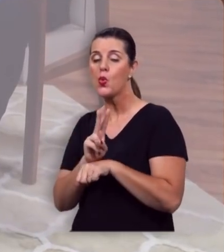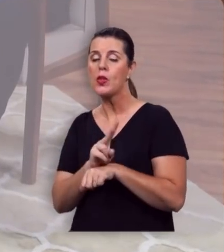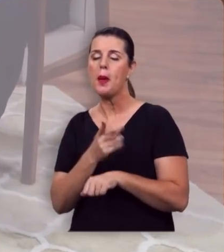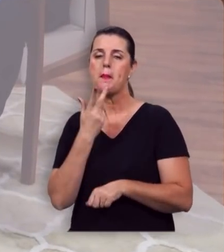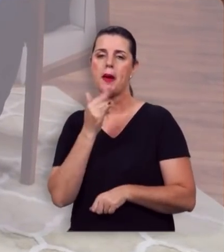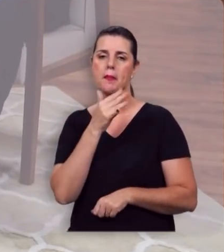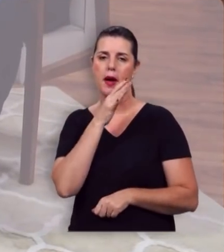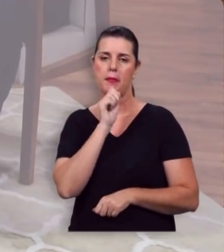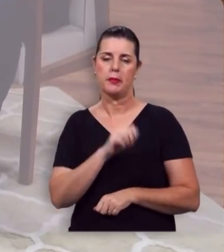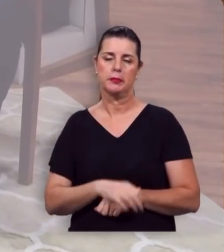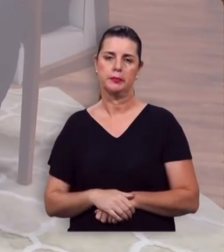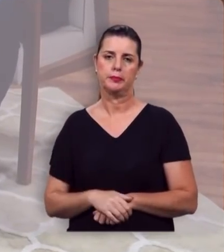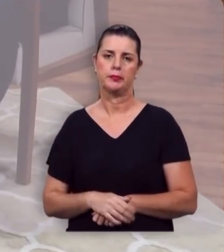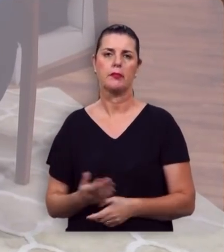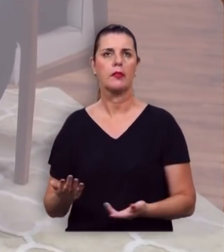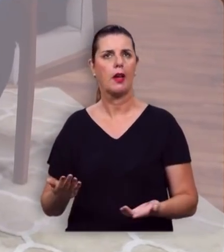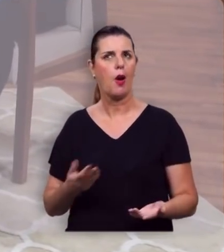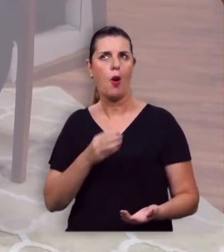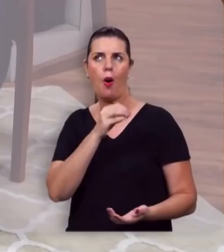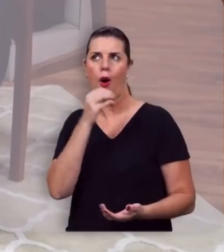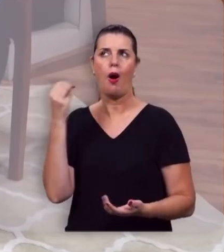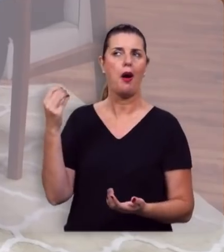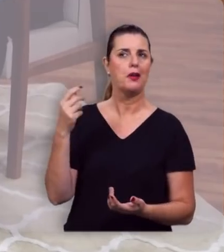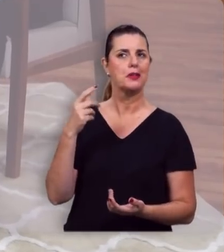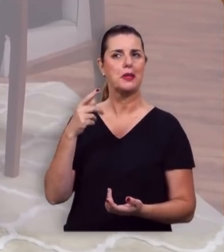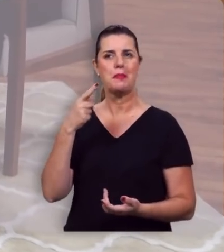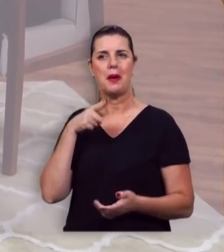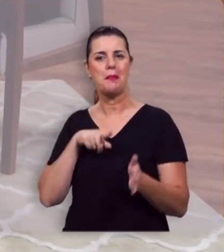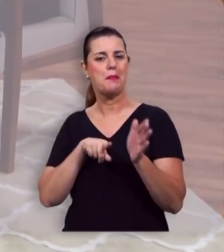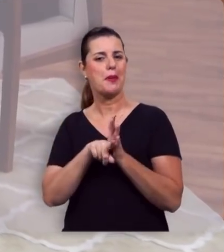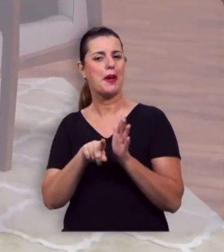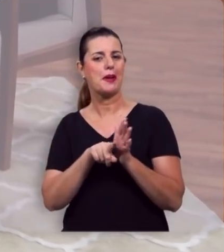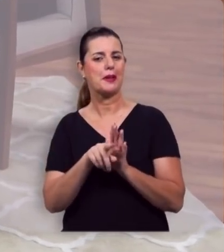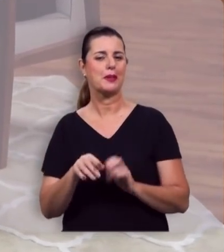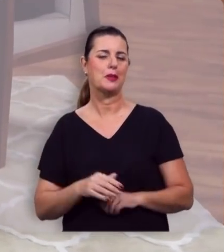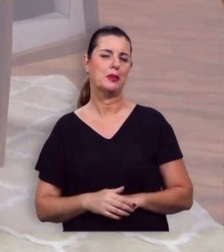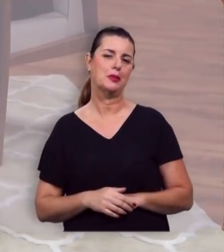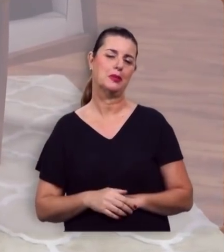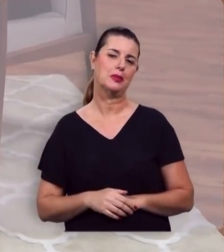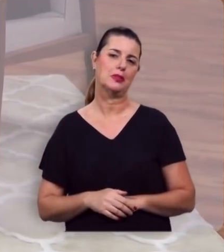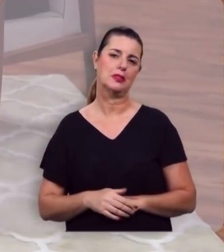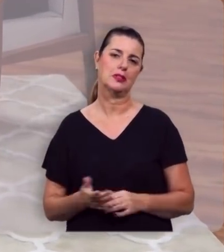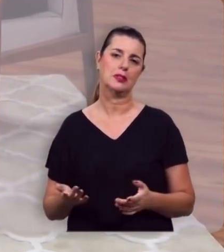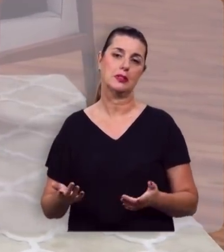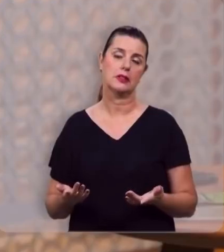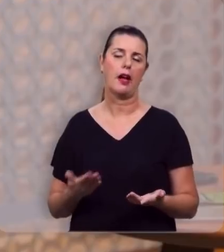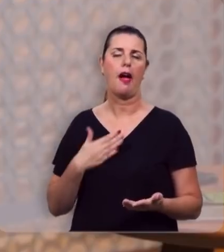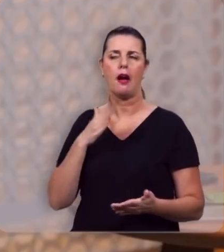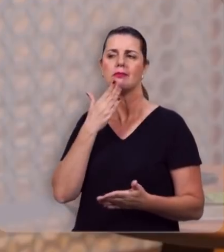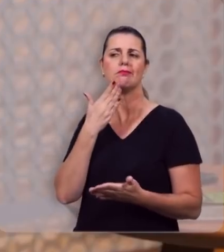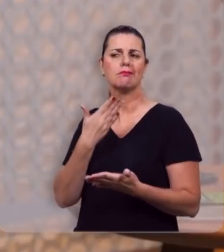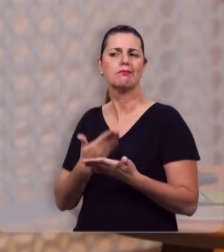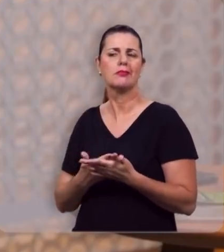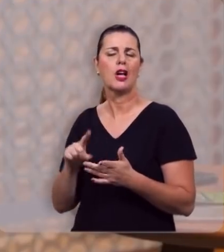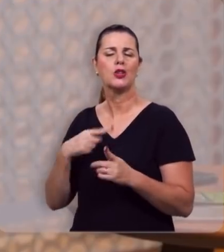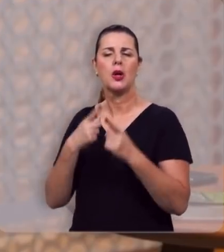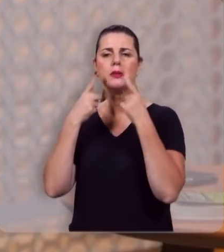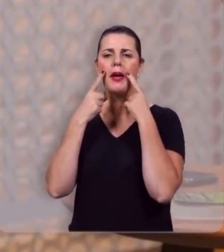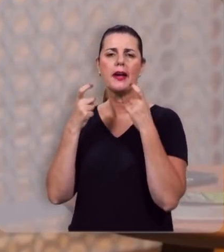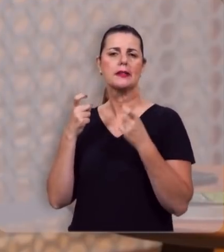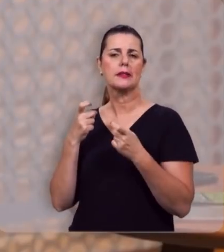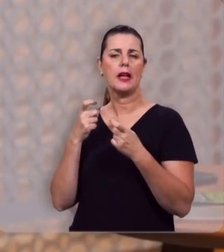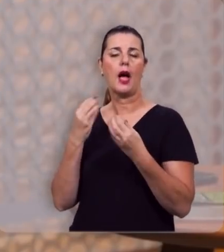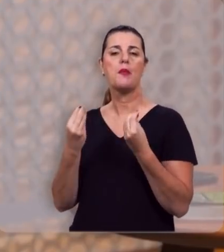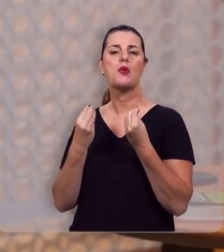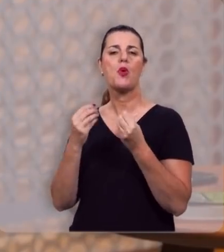tratamento com seus pais? Excelente pergunta, pastor Rosser, como o senhor costuma dizer. Mas é fascinante nós percebermos